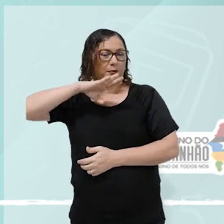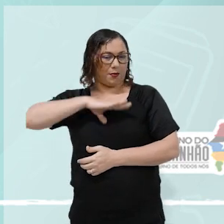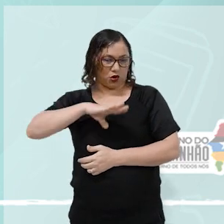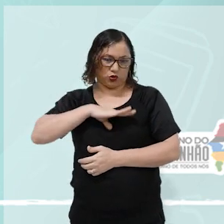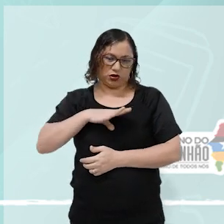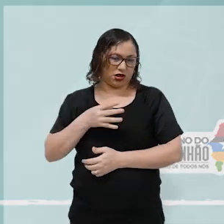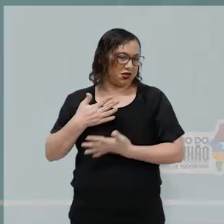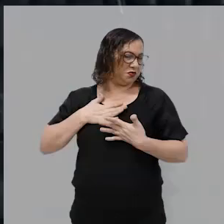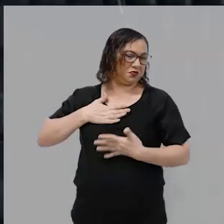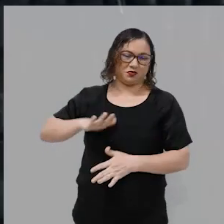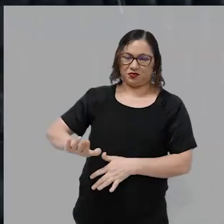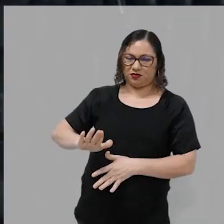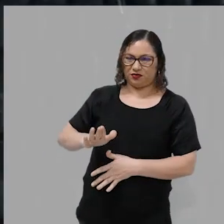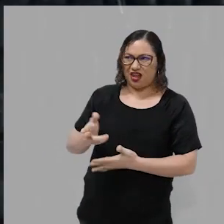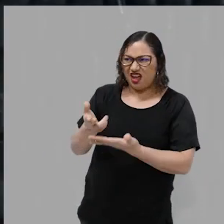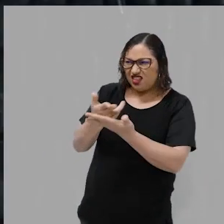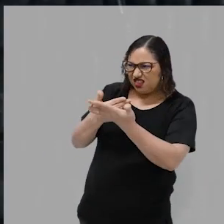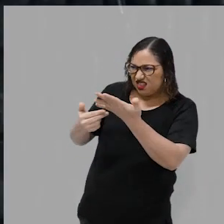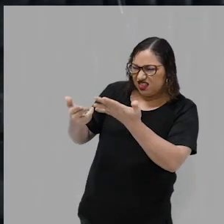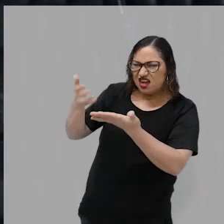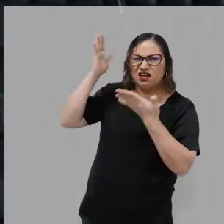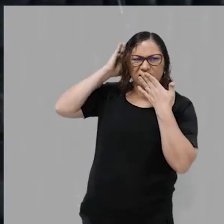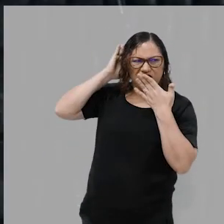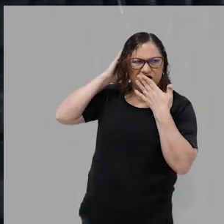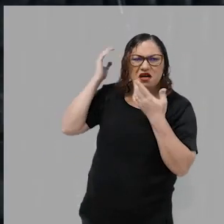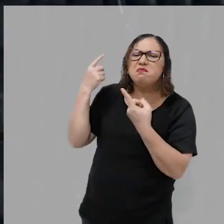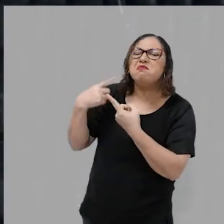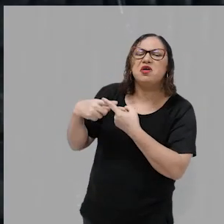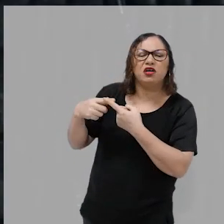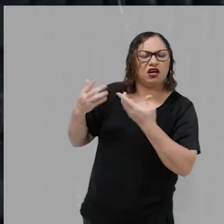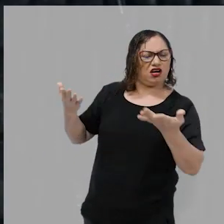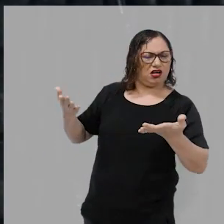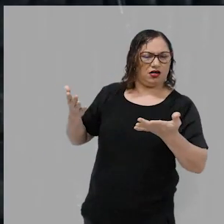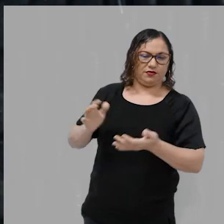né? Desenhar índios, por quê?